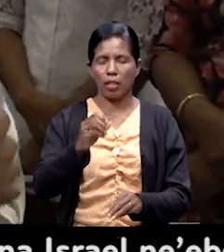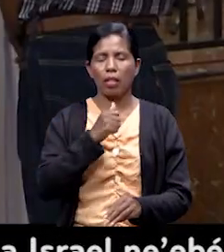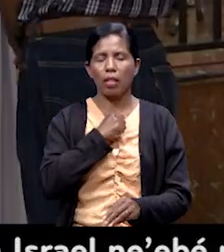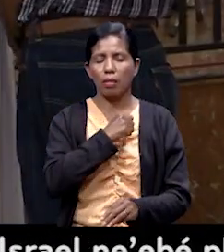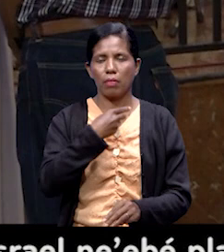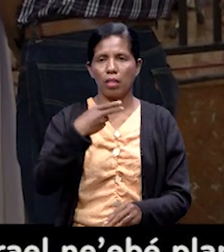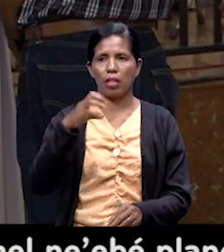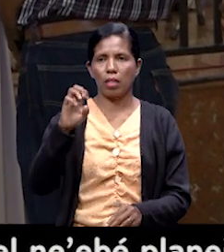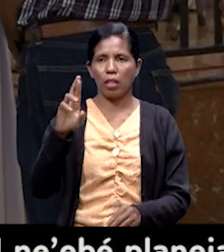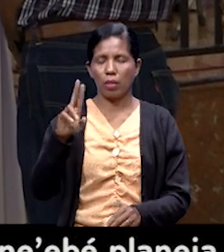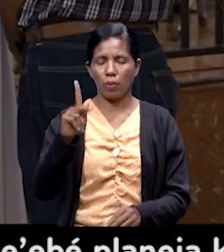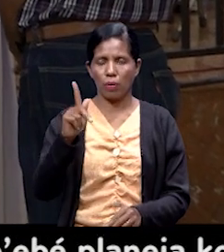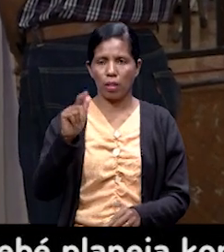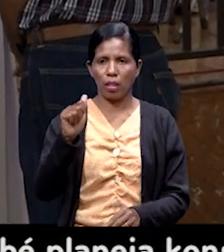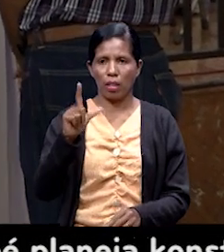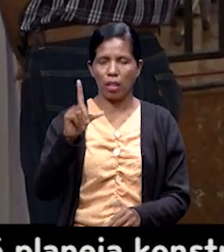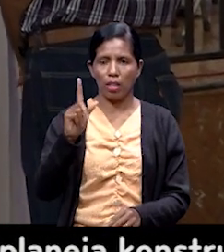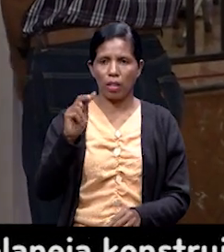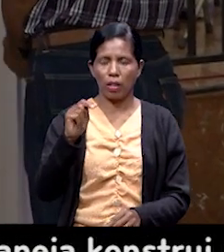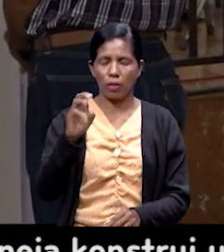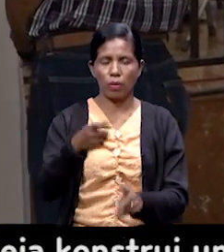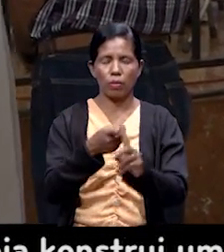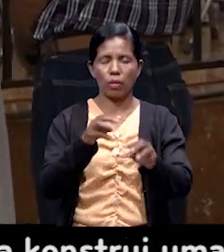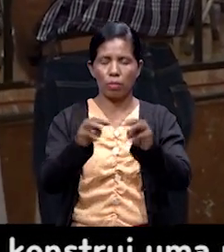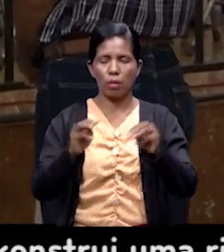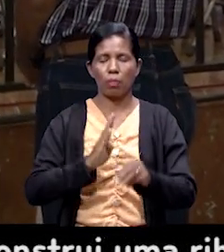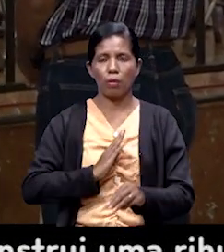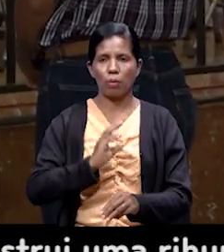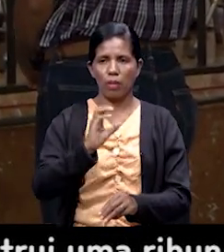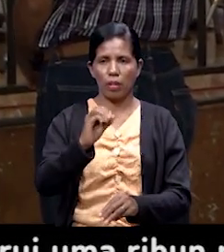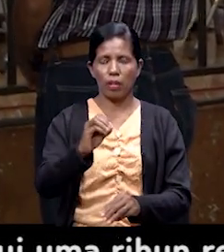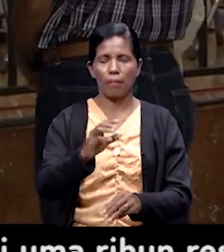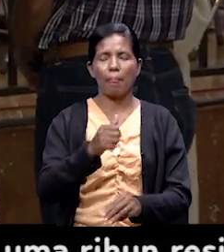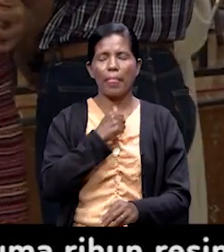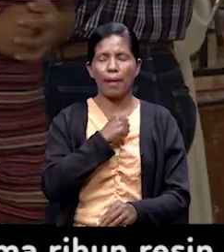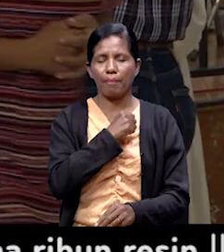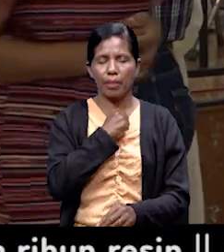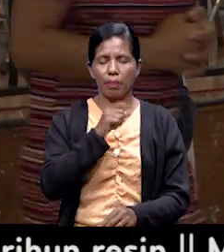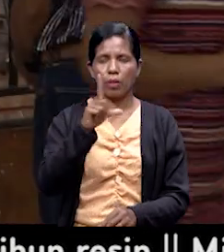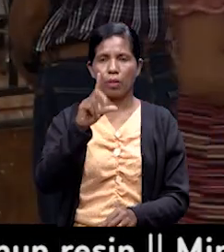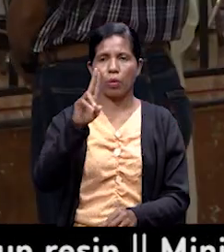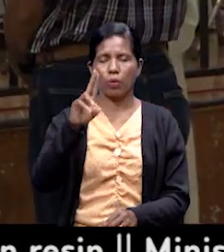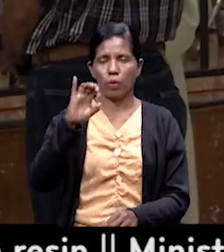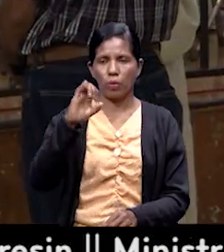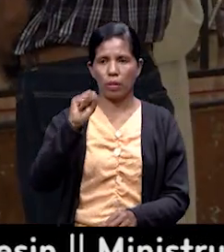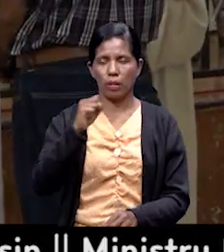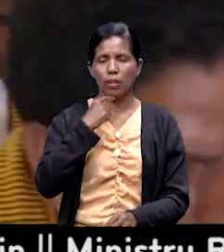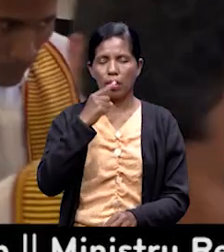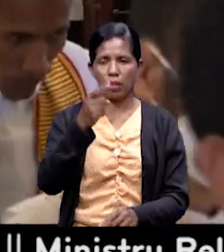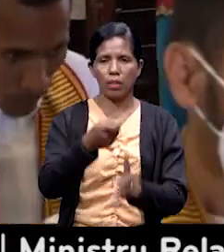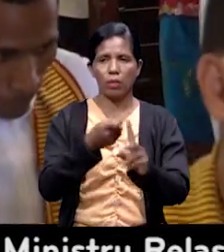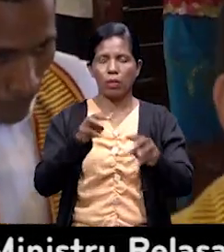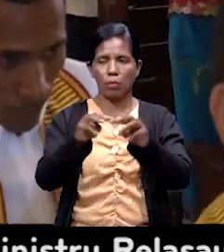Herculano Pereira Muniz SZ, husi municipio Bovanaro, Padre Luiz Pereira SZ, husi